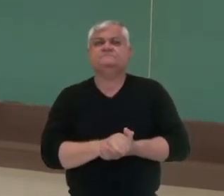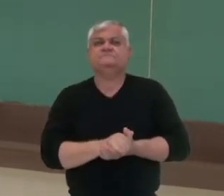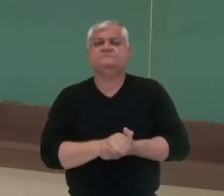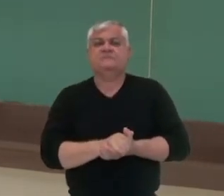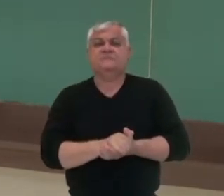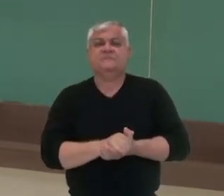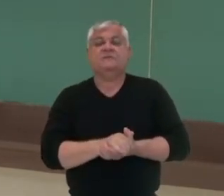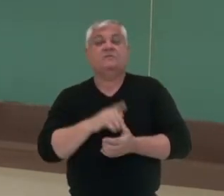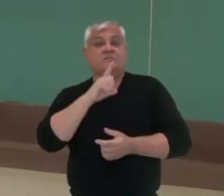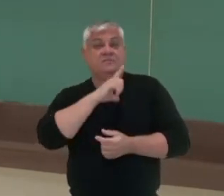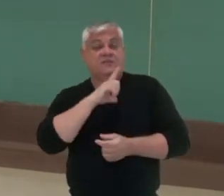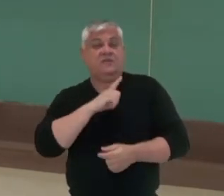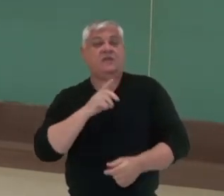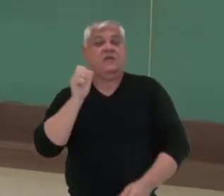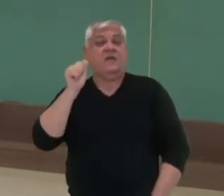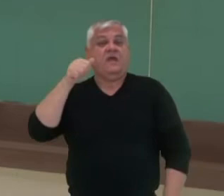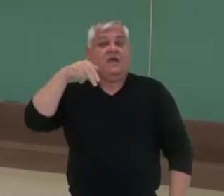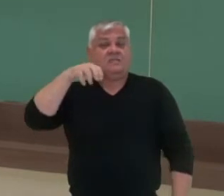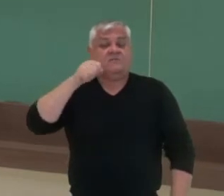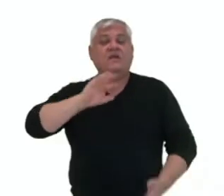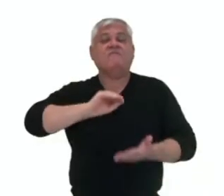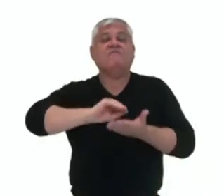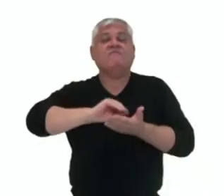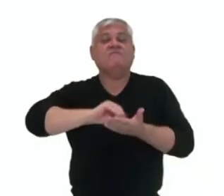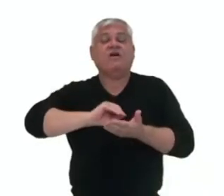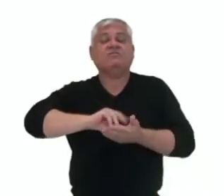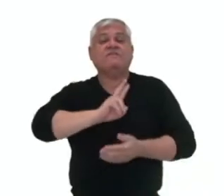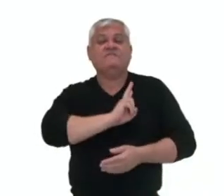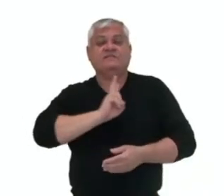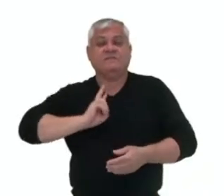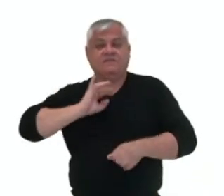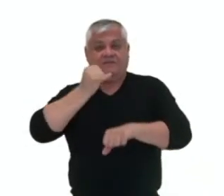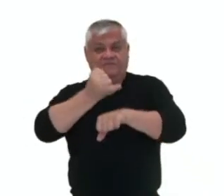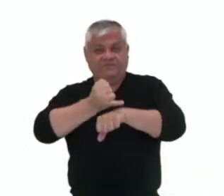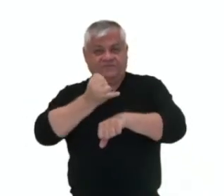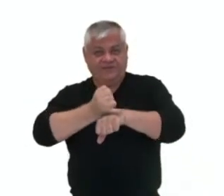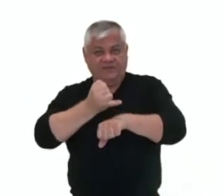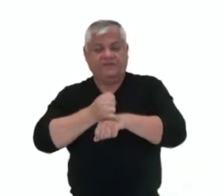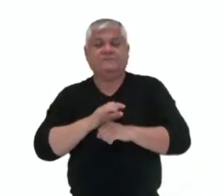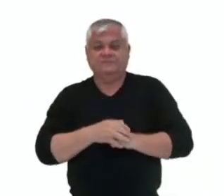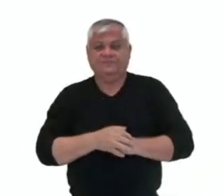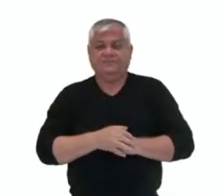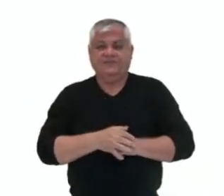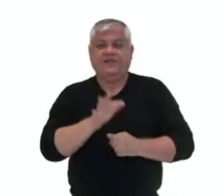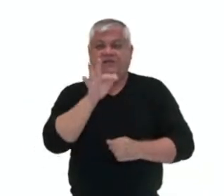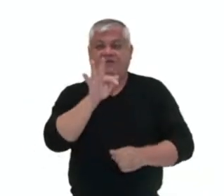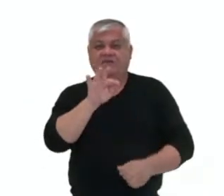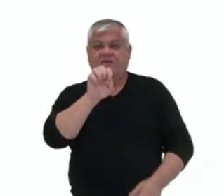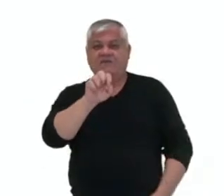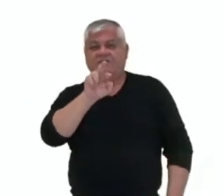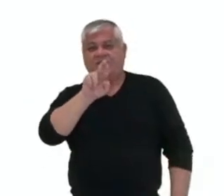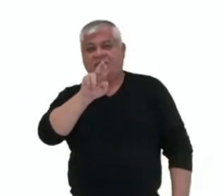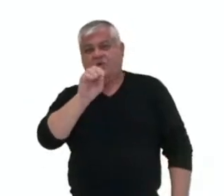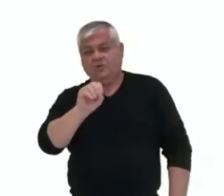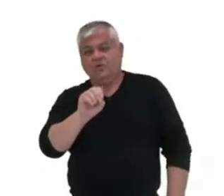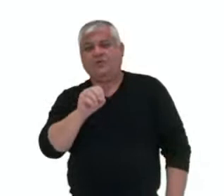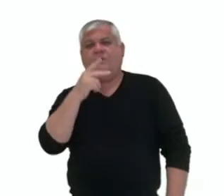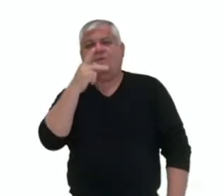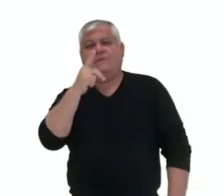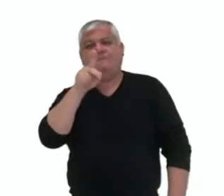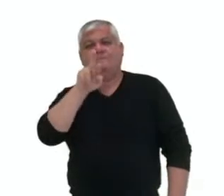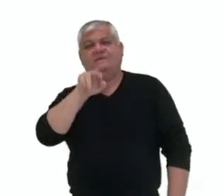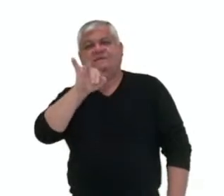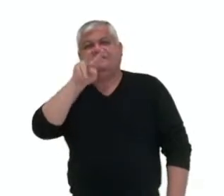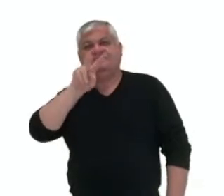lá, existe a anemia por deficiência de ferro, que ela é chamada de anemia ferropriva. O que acontece? Existe uma